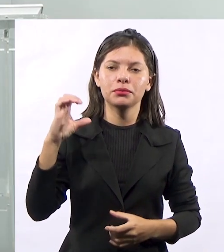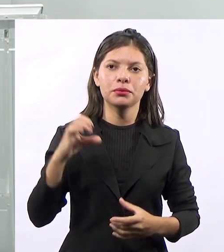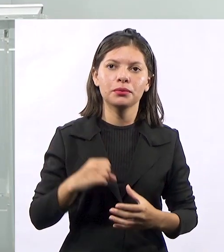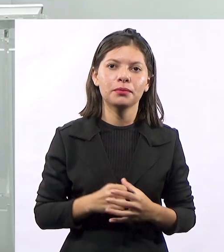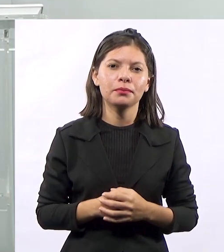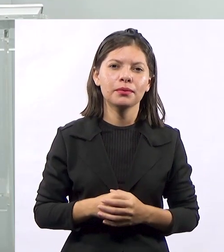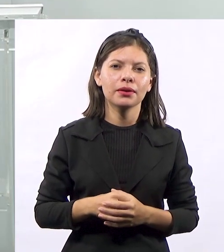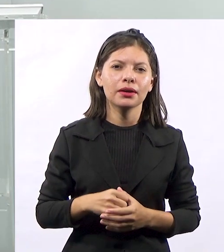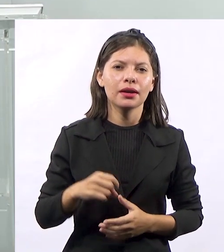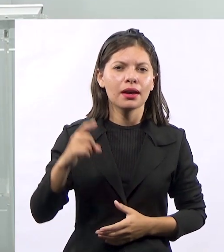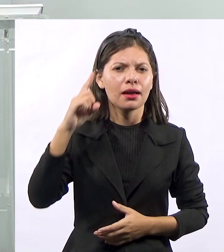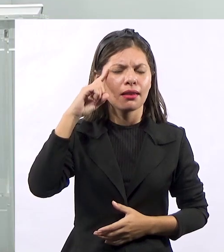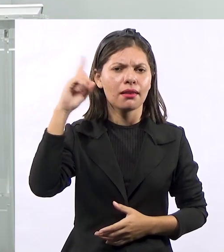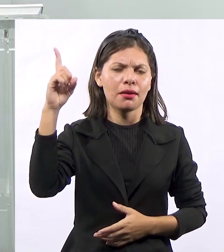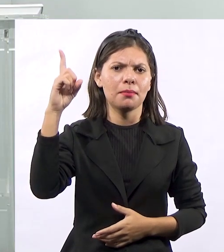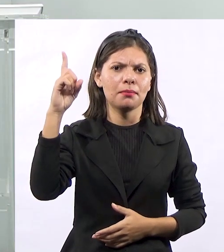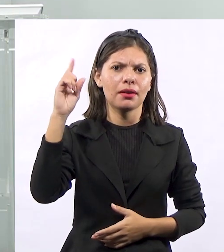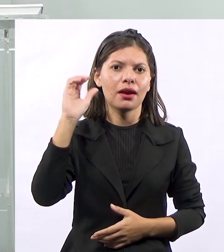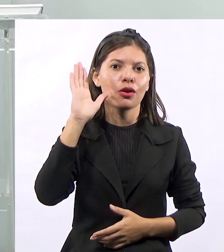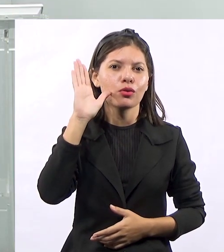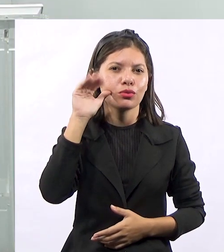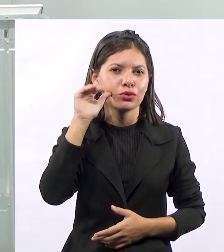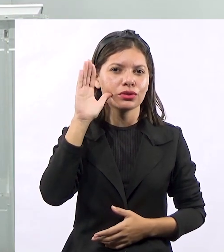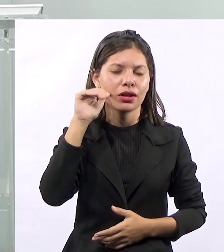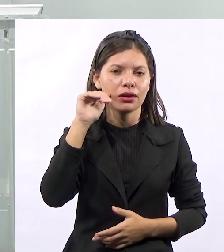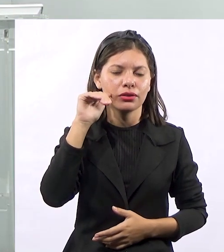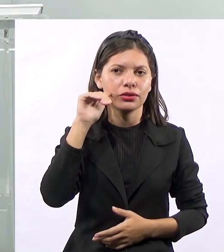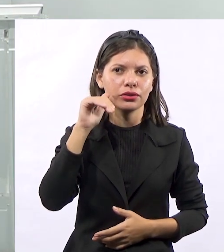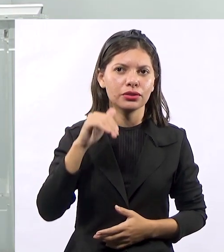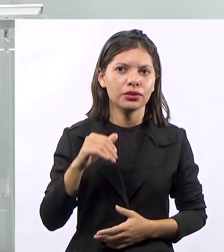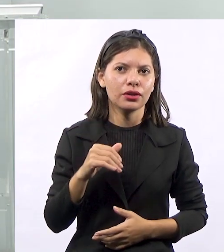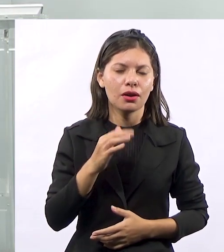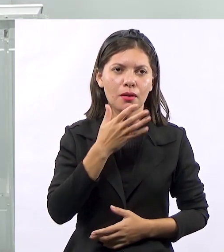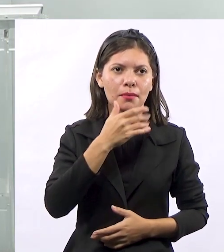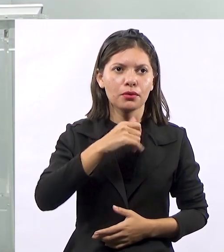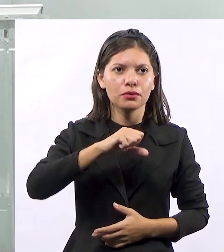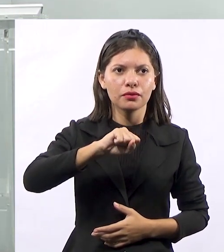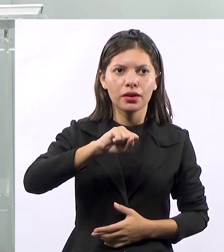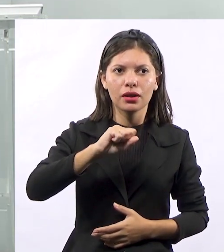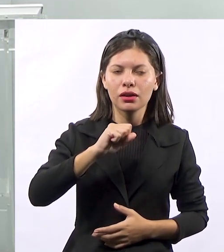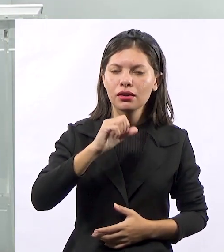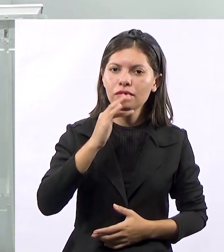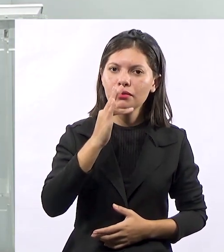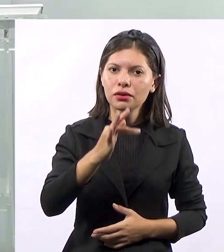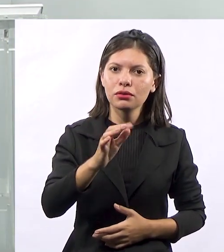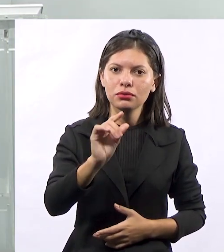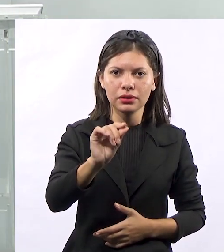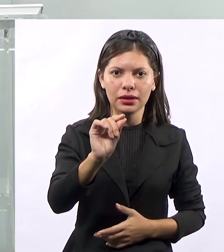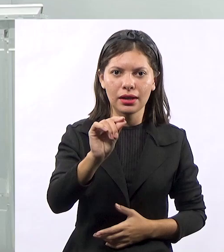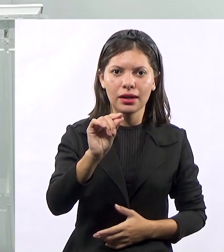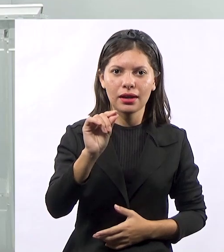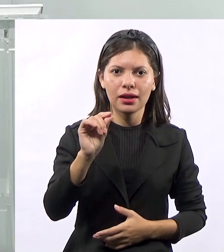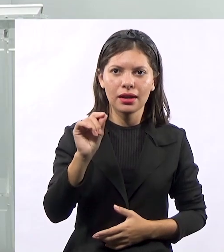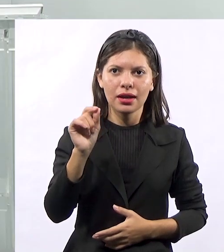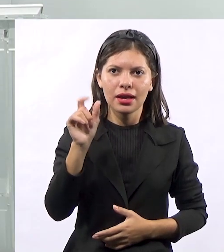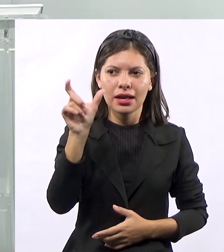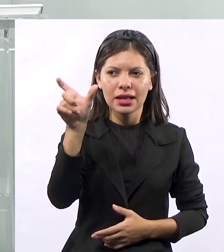Lembra que a gente falou de curiosidade? Sim, curiosidade. Paulo Freire diz que nós temos que,